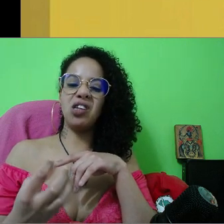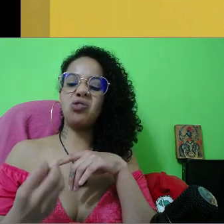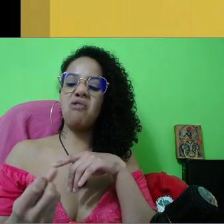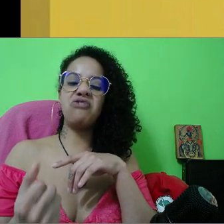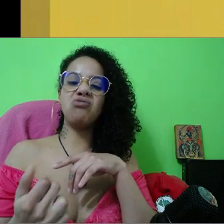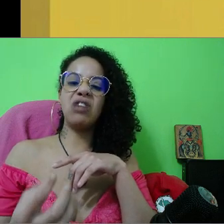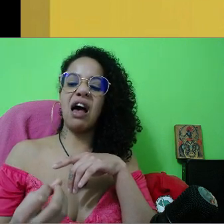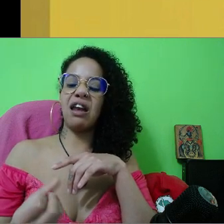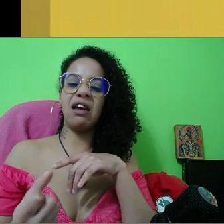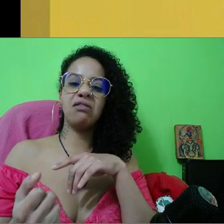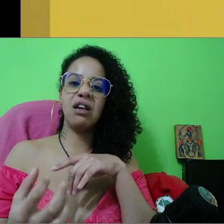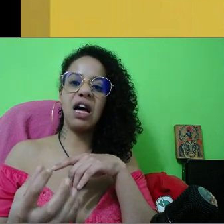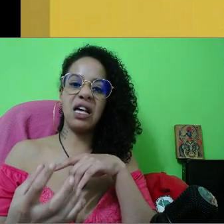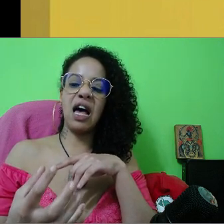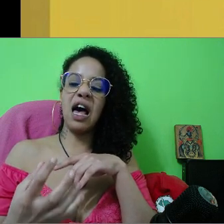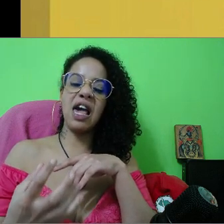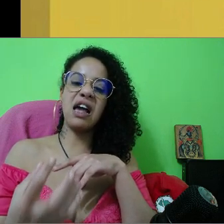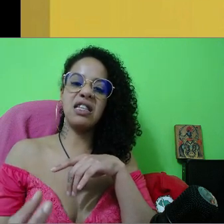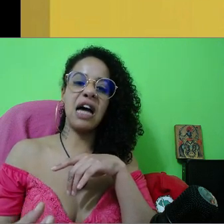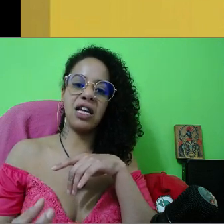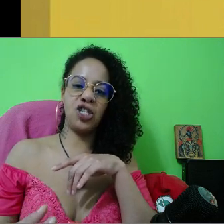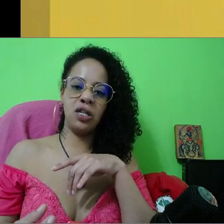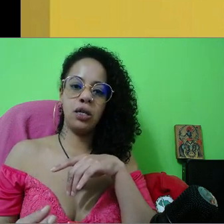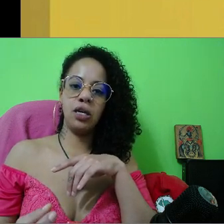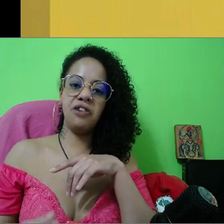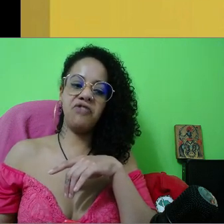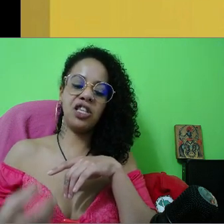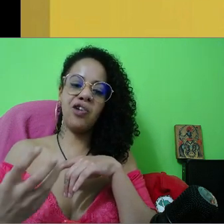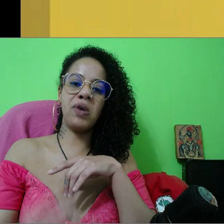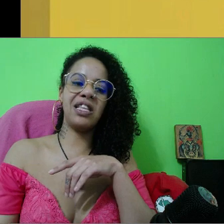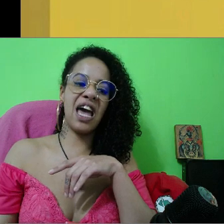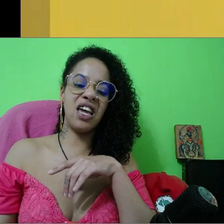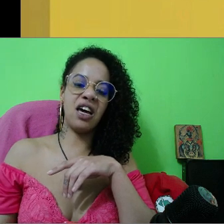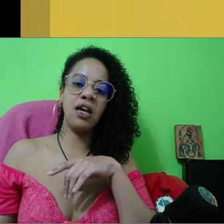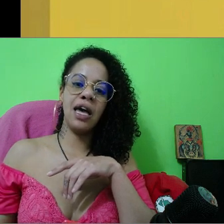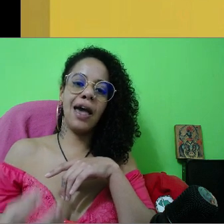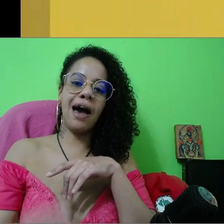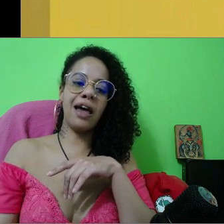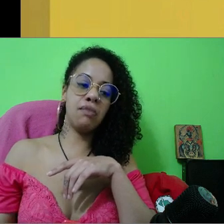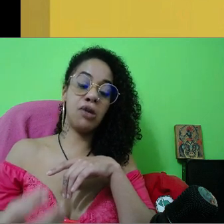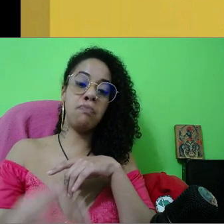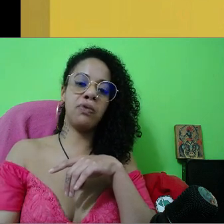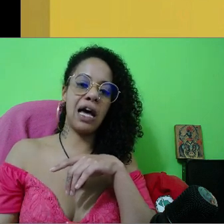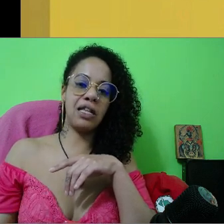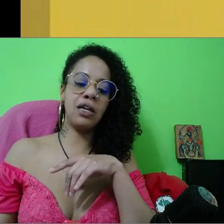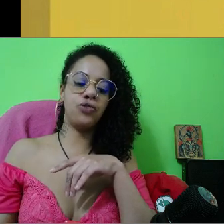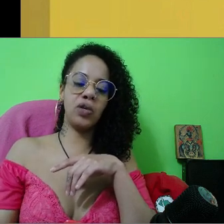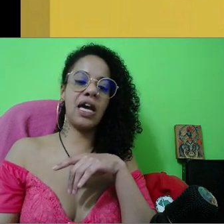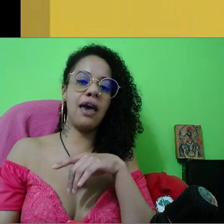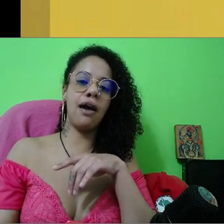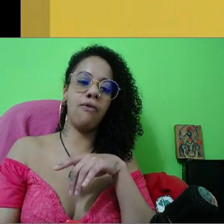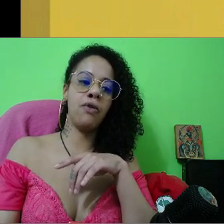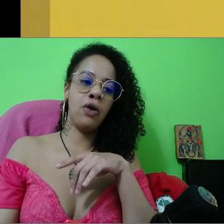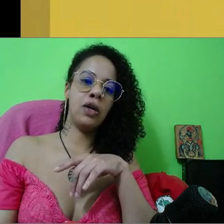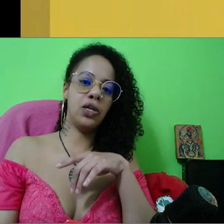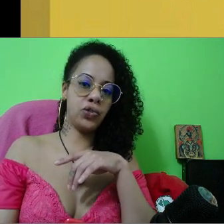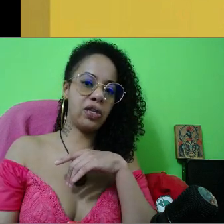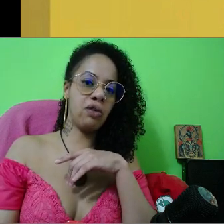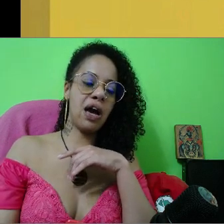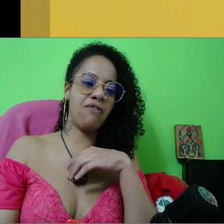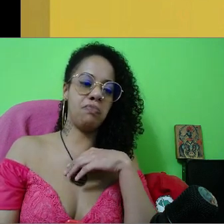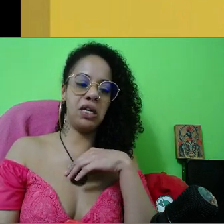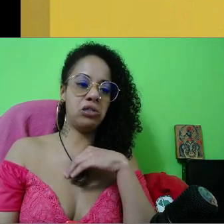sabe desconfigurar né a realidade e vendeu uma ideia errada e manipulada do que a real